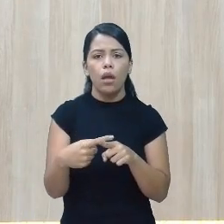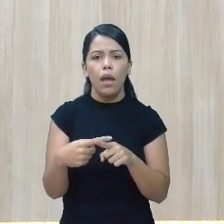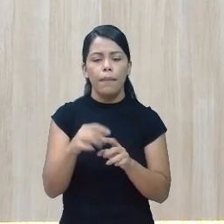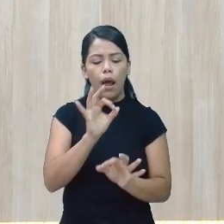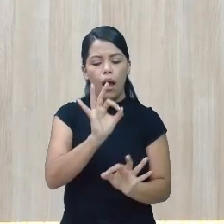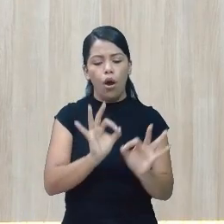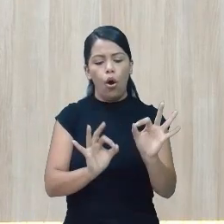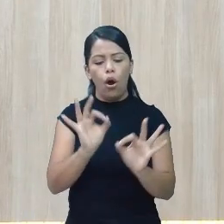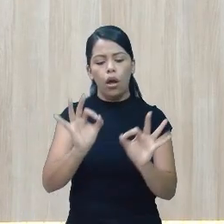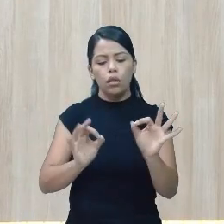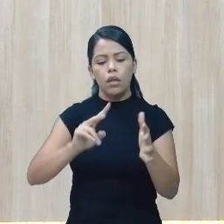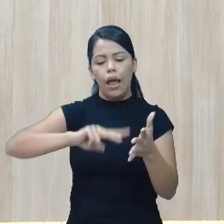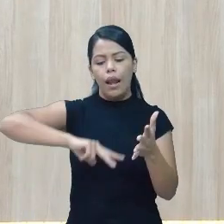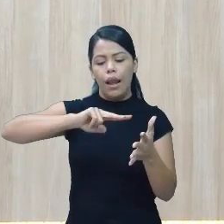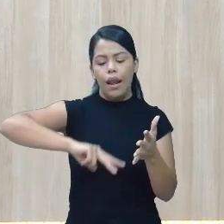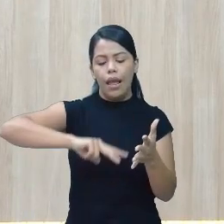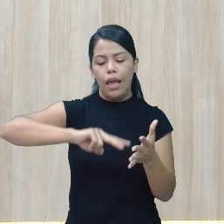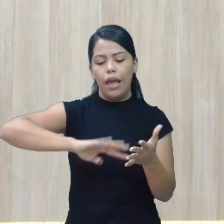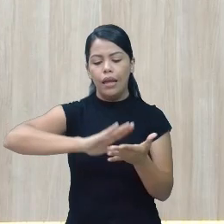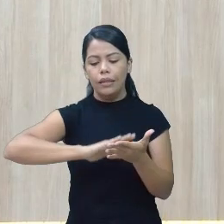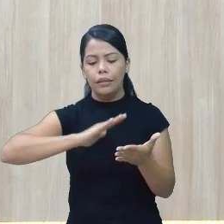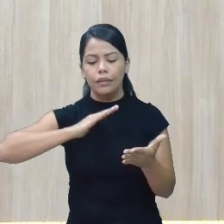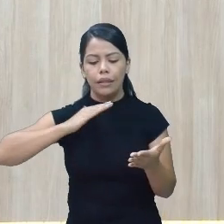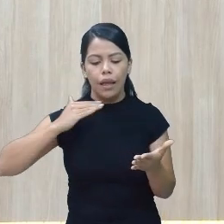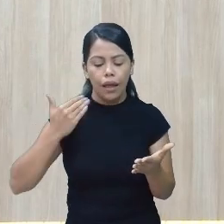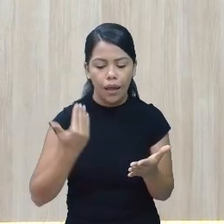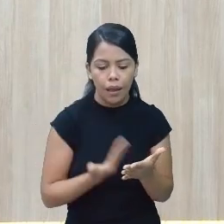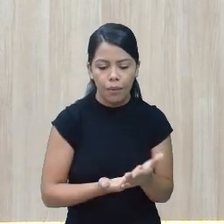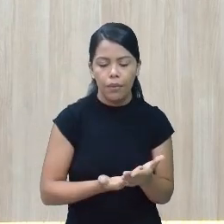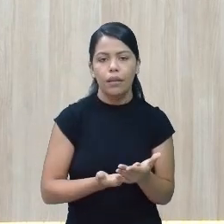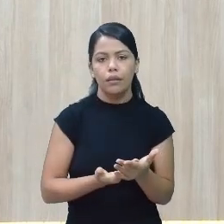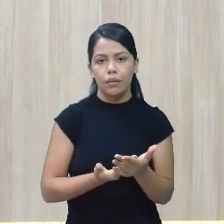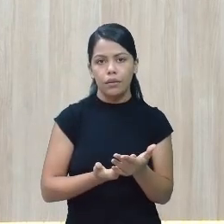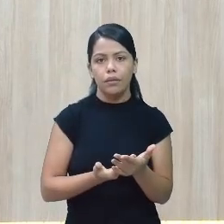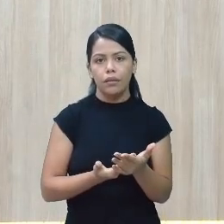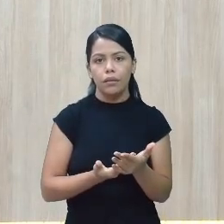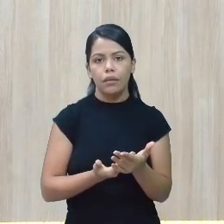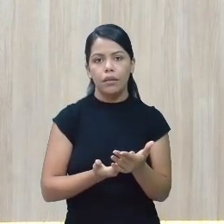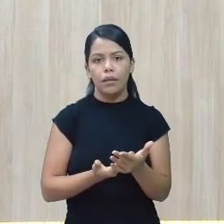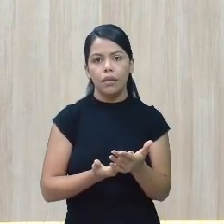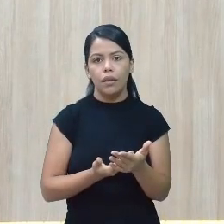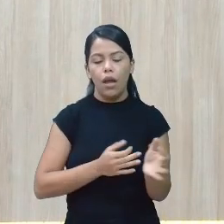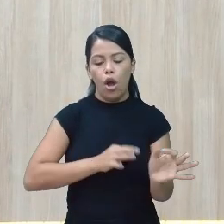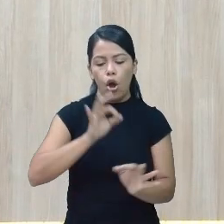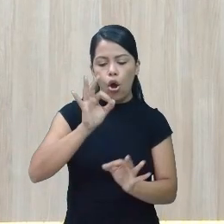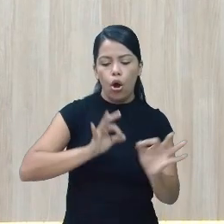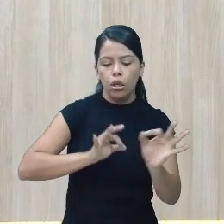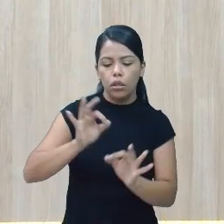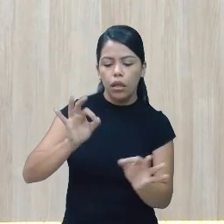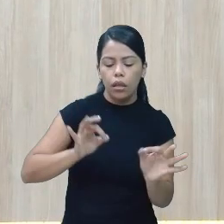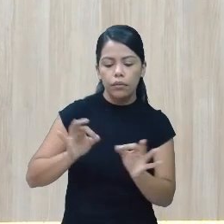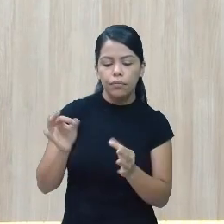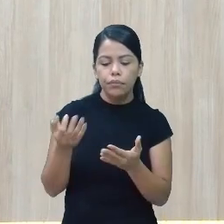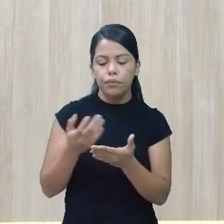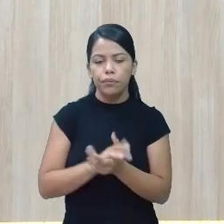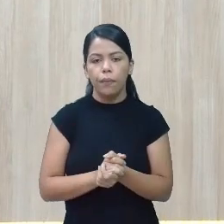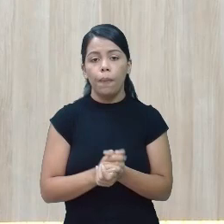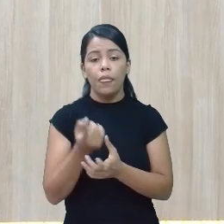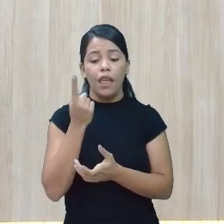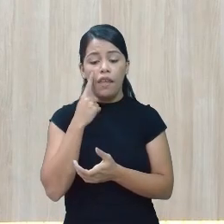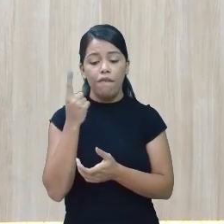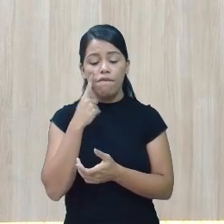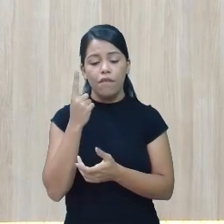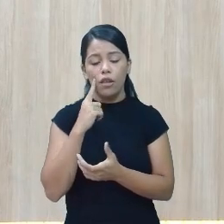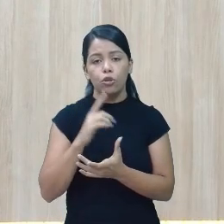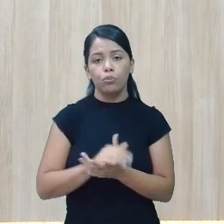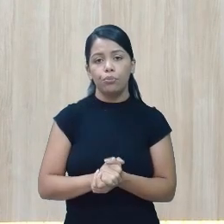ler, interpretar e tomar decisões a partir da análise de gráficos e tabelas, tá certo? Então eu trouxe esse contexto aí